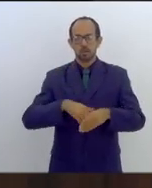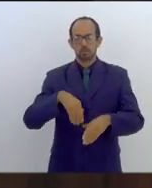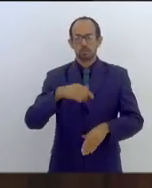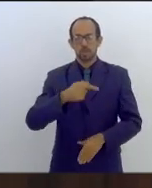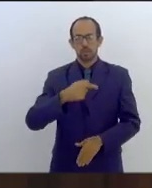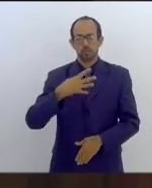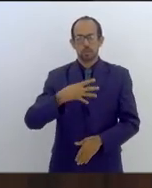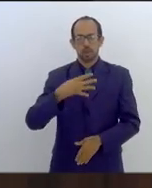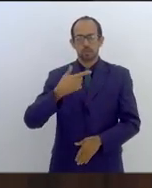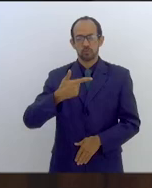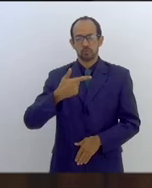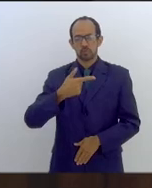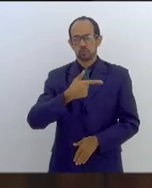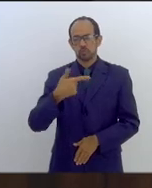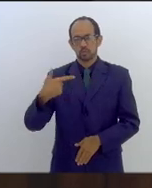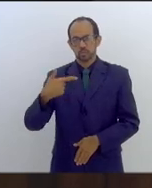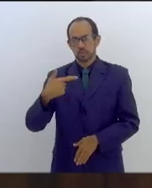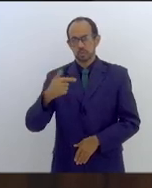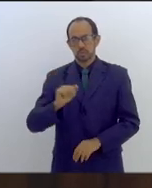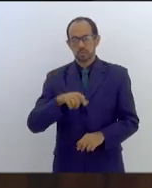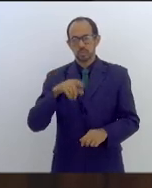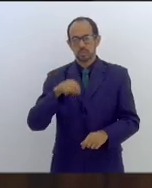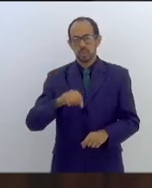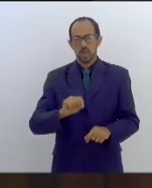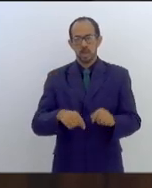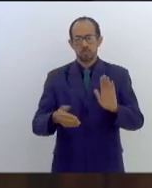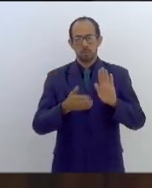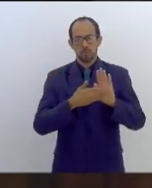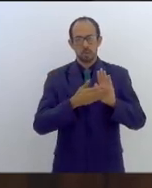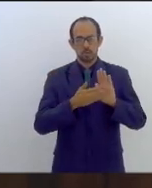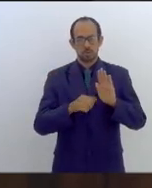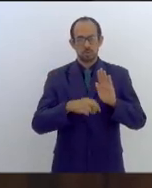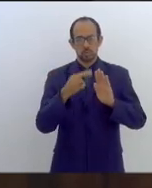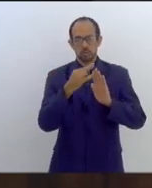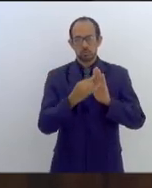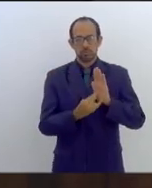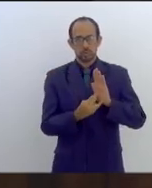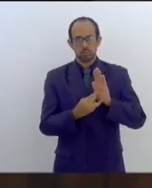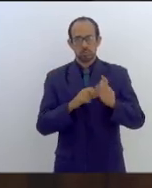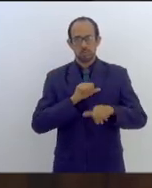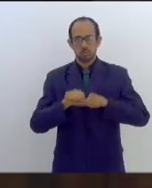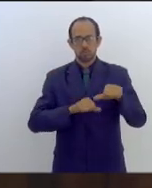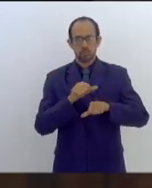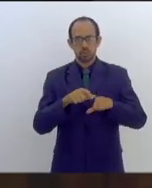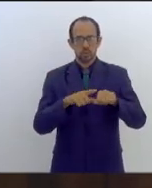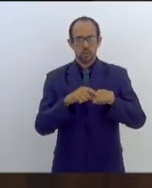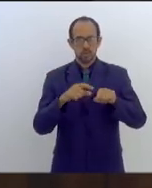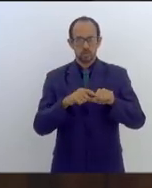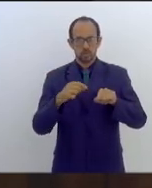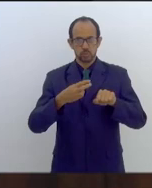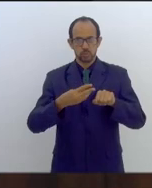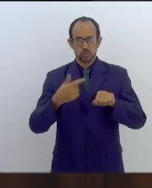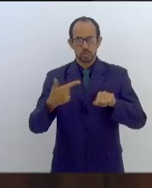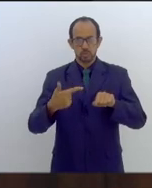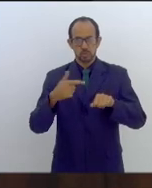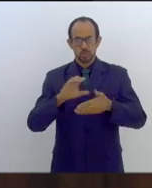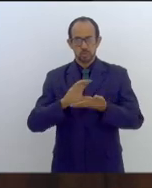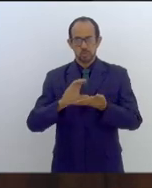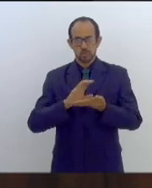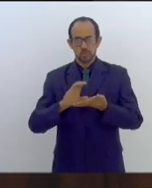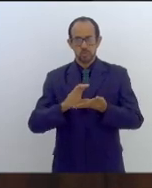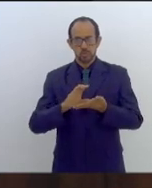de 22, da Comissão de Normas Internas e Proporções Externas, que modifica o artigo 32 da Constituição Estadual para assegurar o acesso